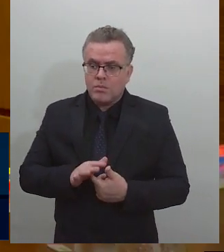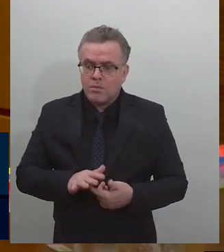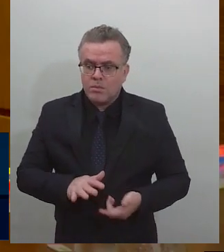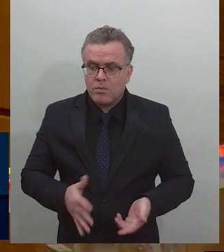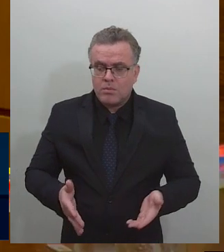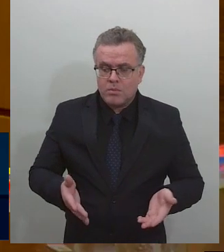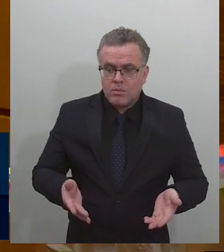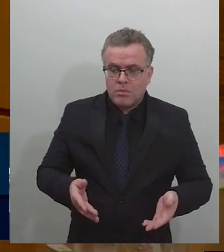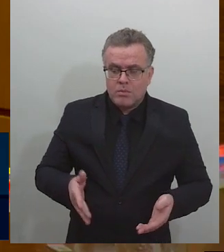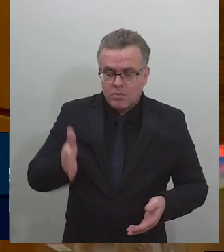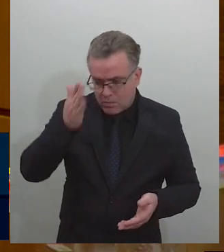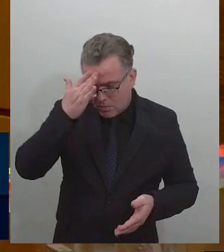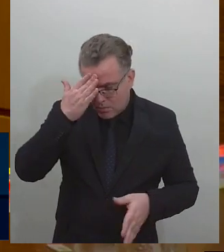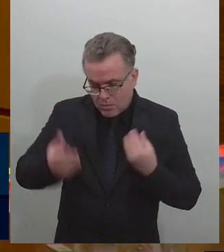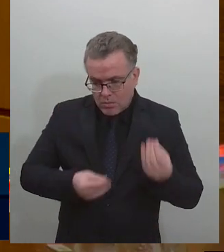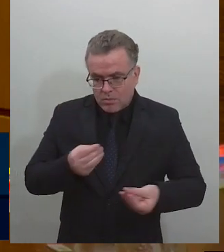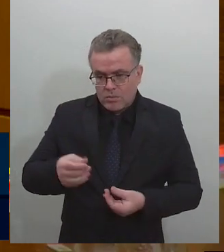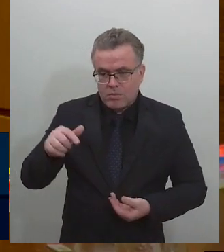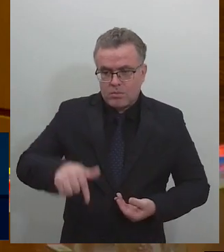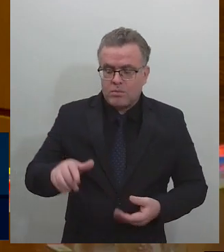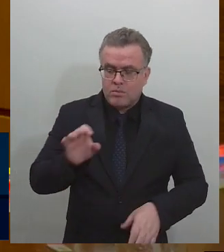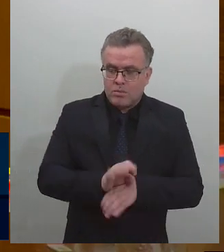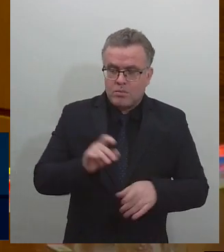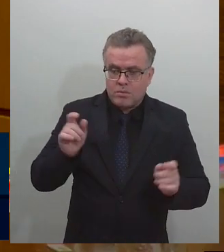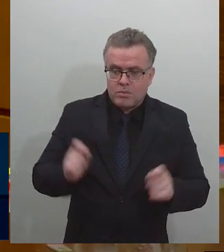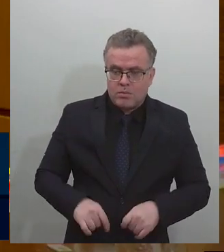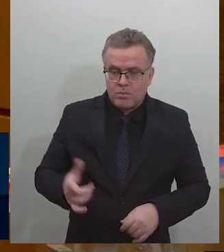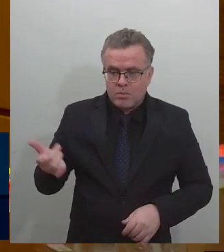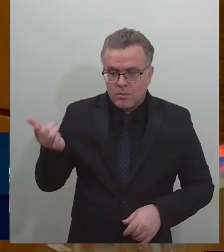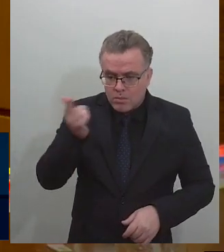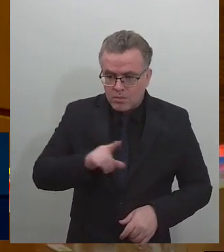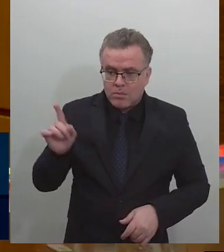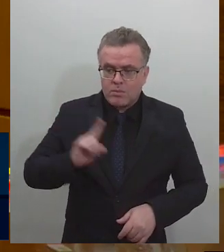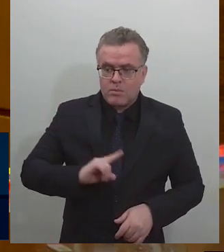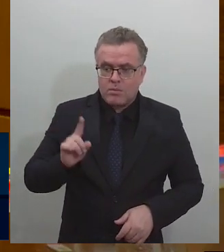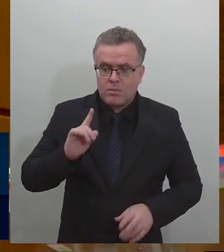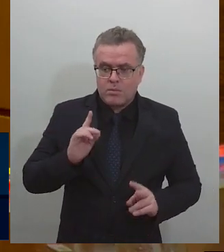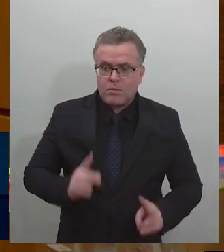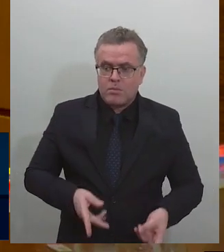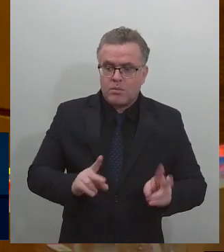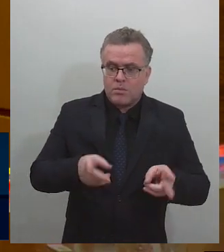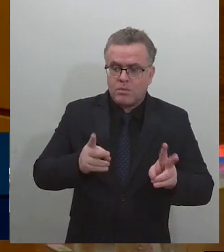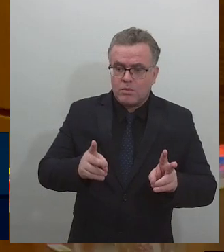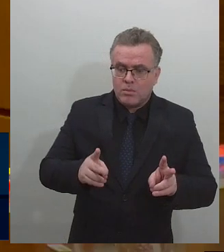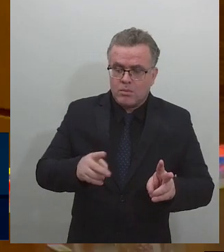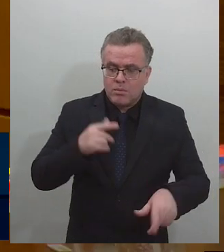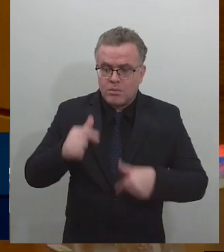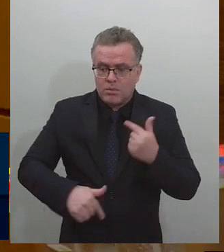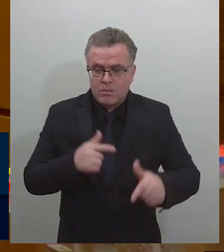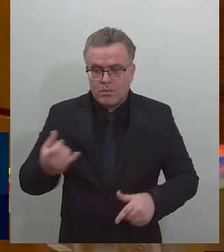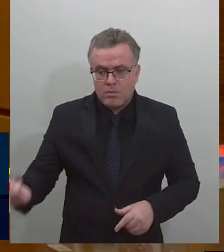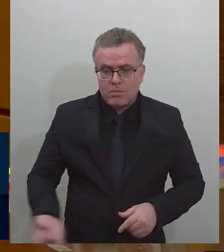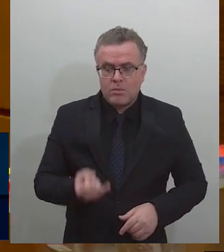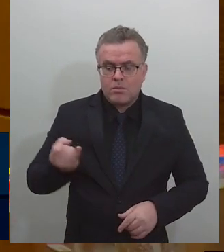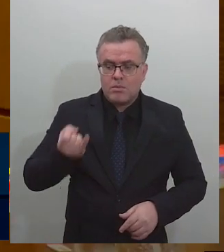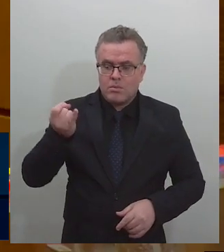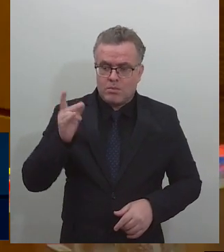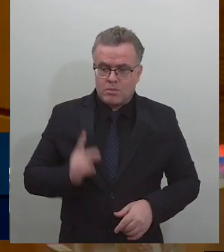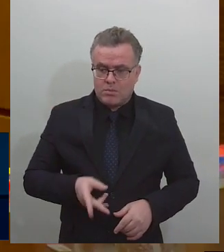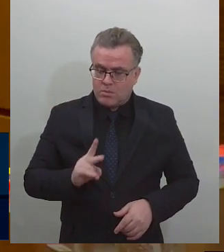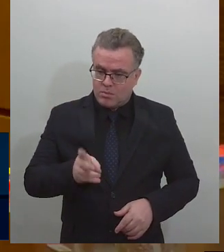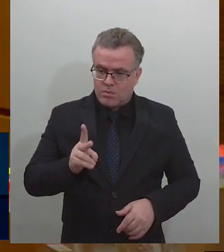nosso não consiga manter essa operação tão importante que inibe acidentes